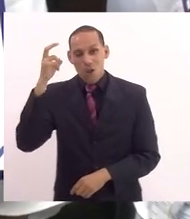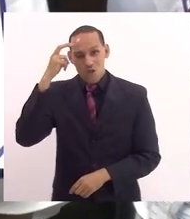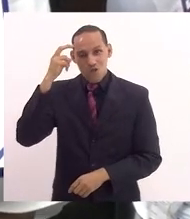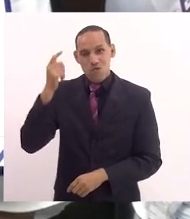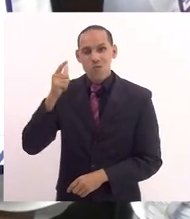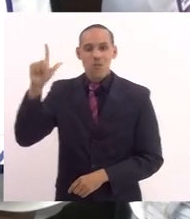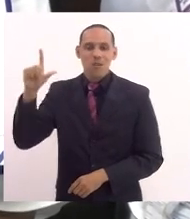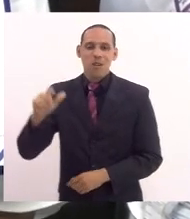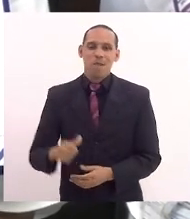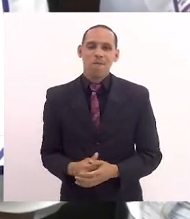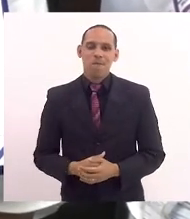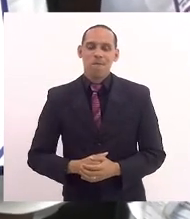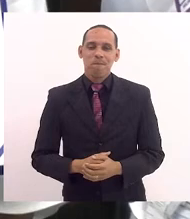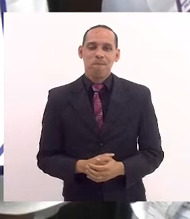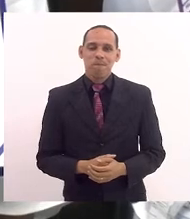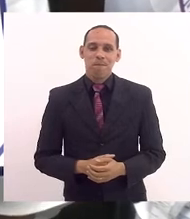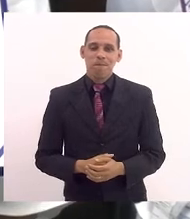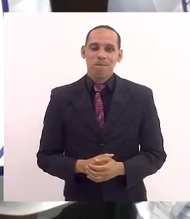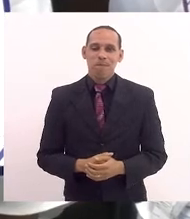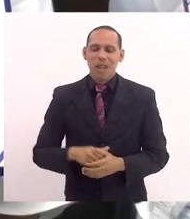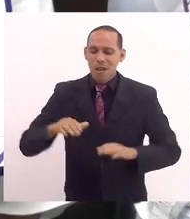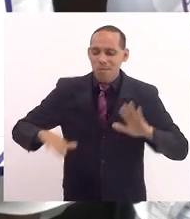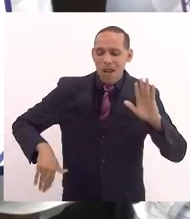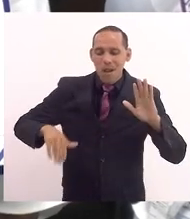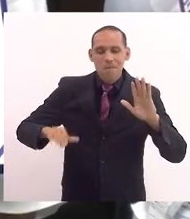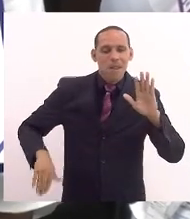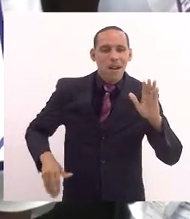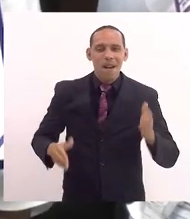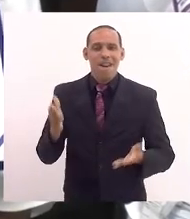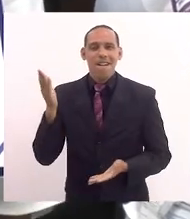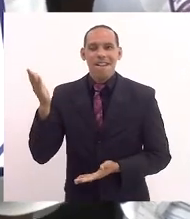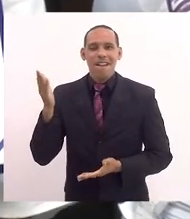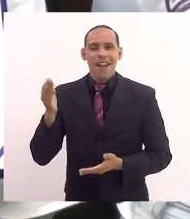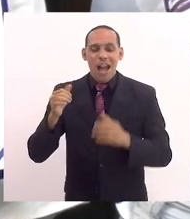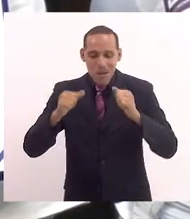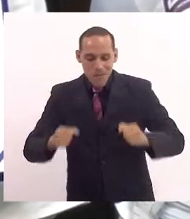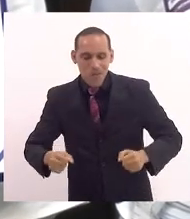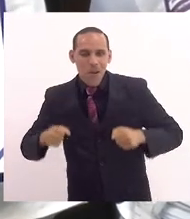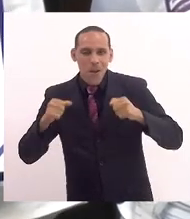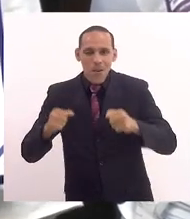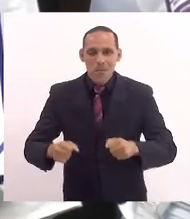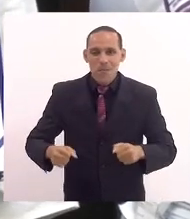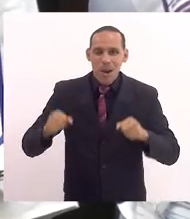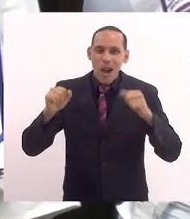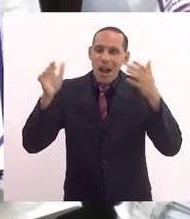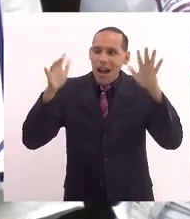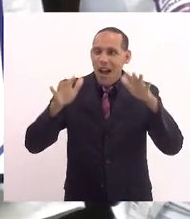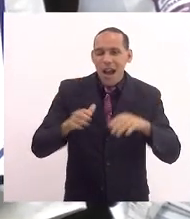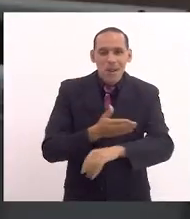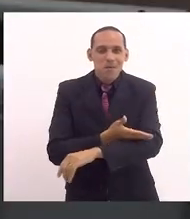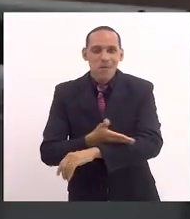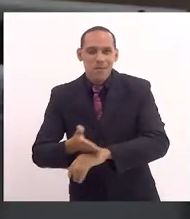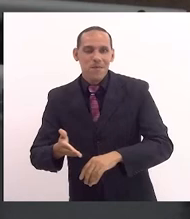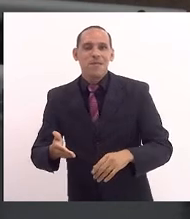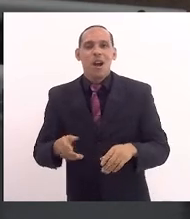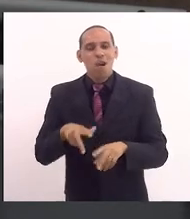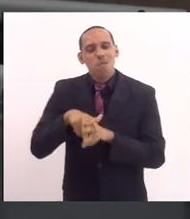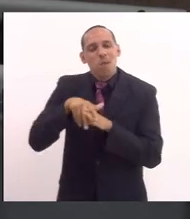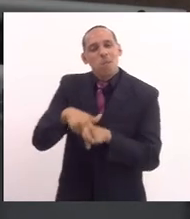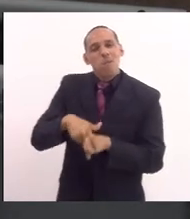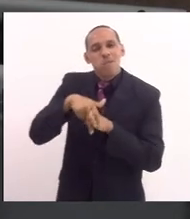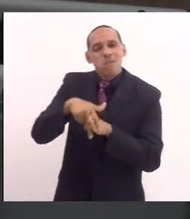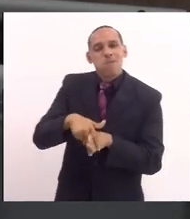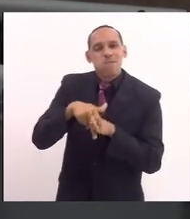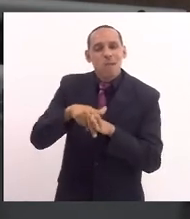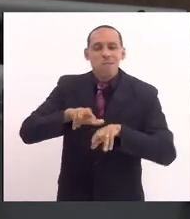cultura, faz aulas de natação, já esquiou na neve, equitação,